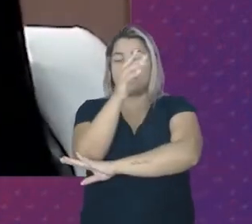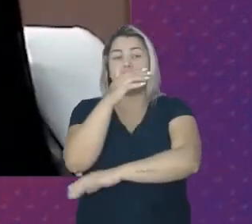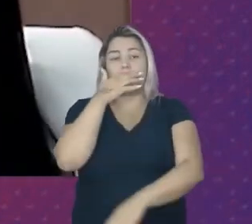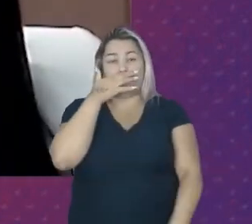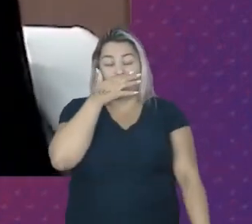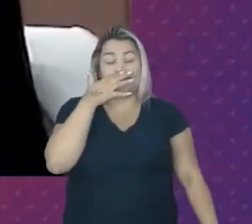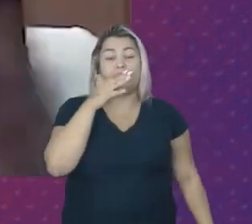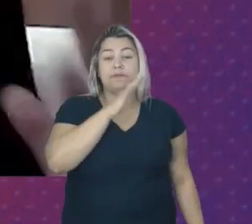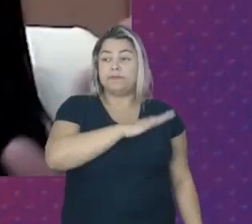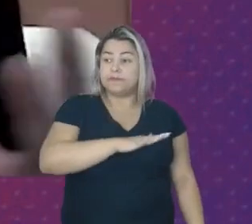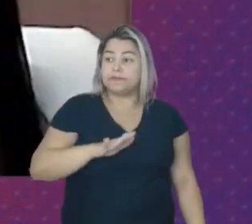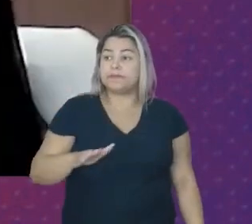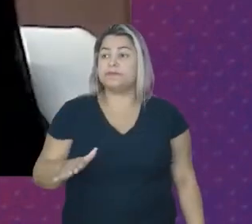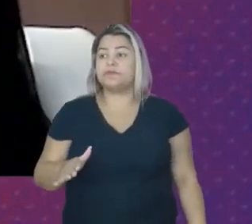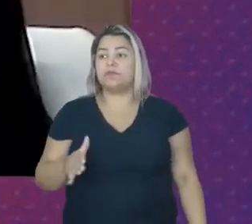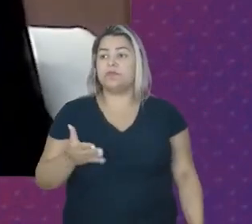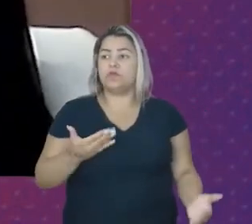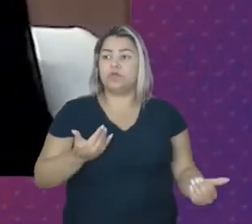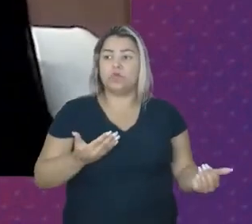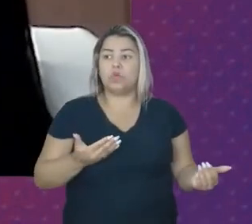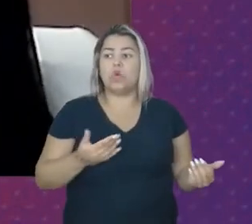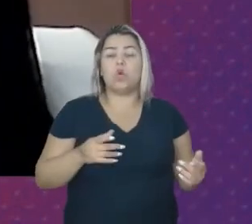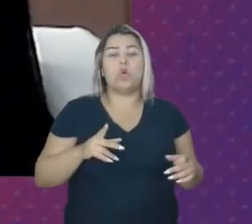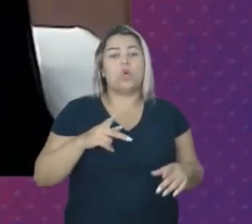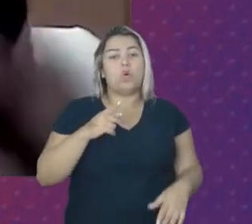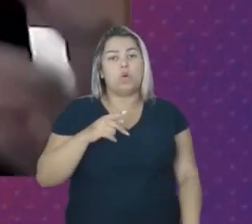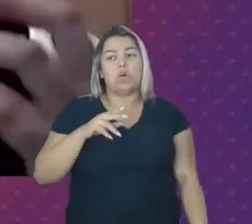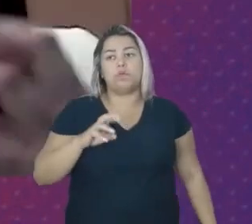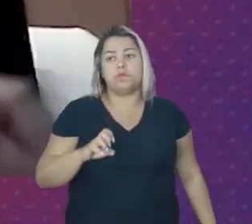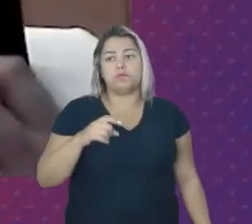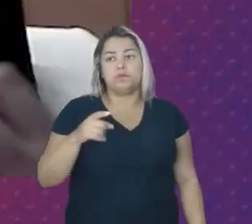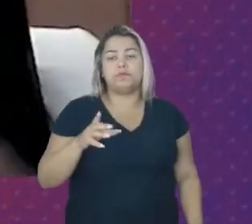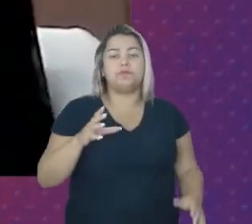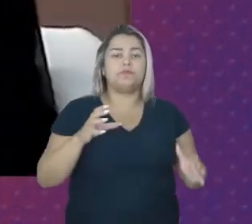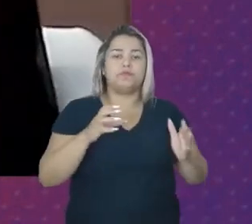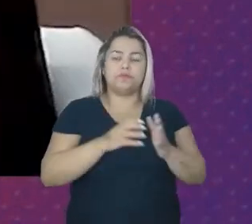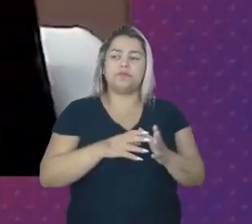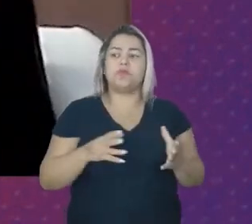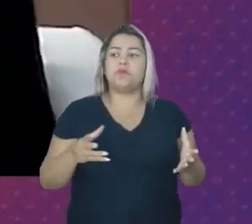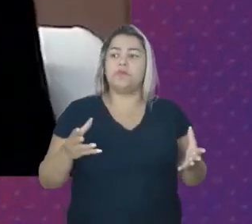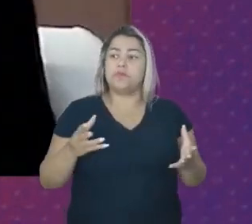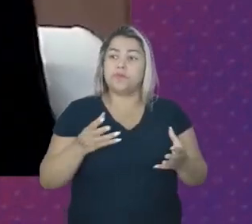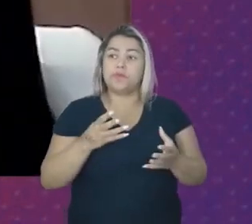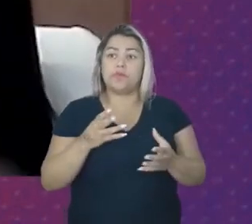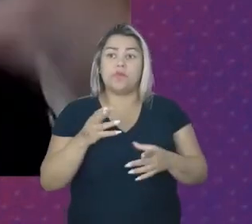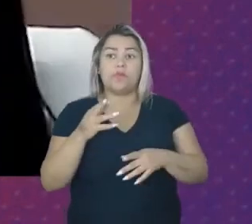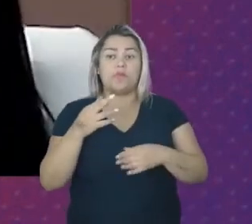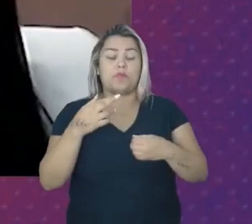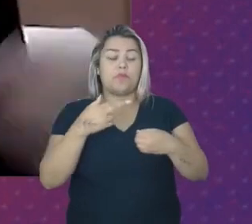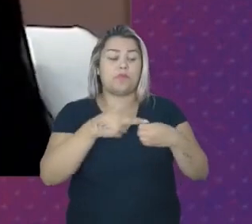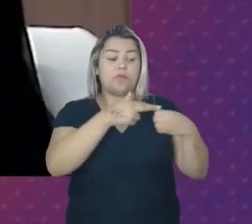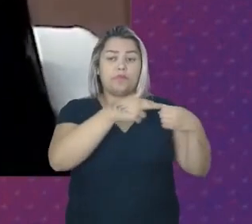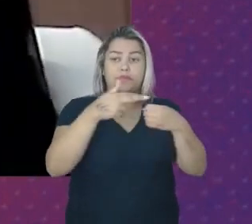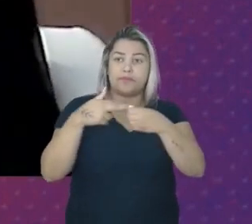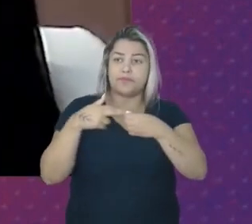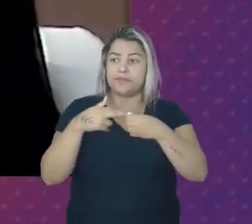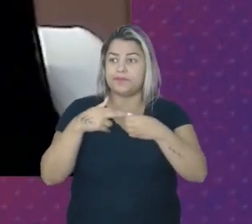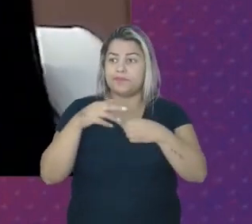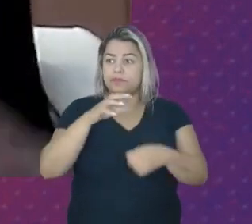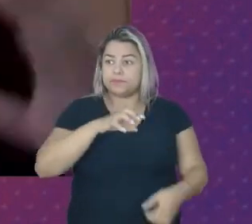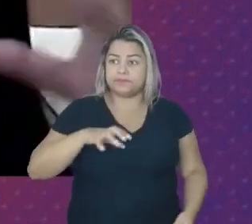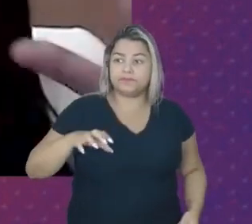e do adolescente, ou você vai ser uma pré-candidata que vai abraçar a bandeira regional? É aquela pessoa